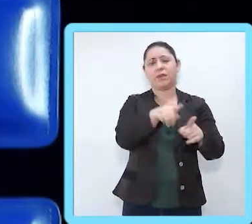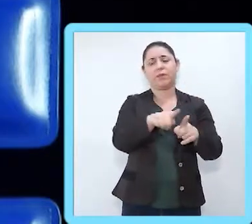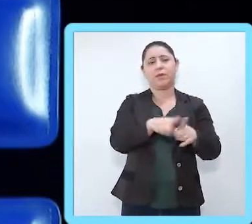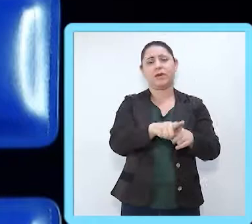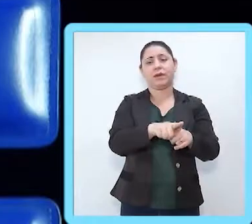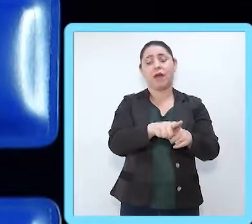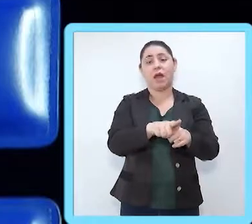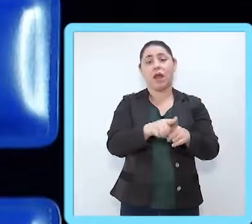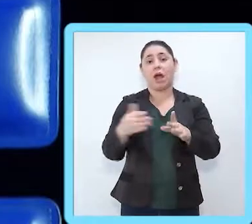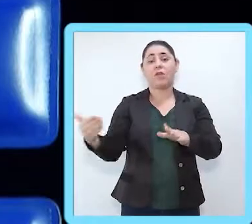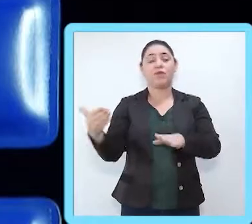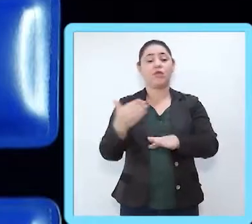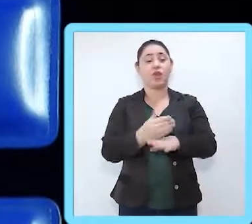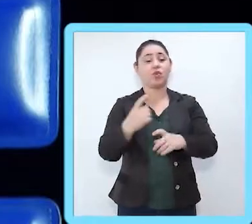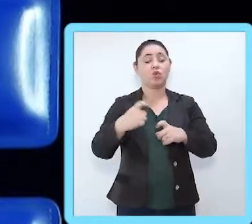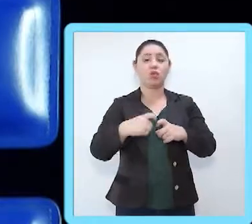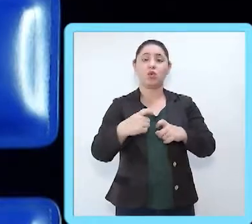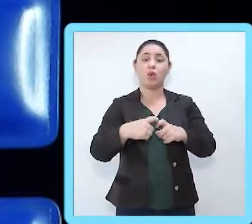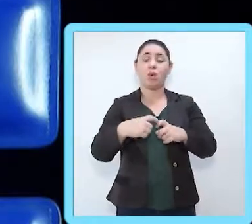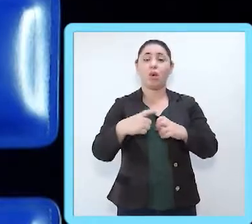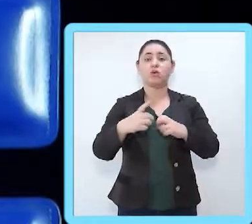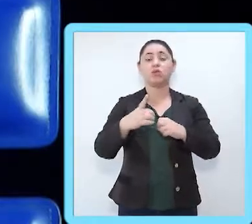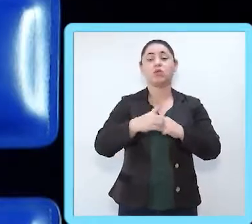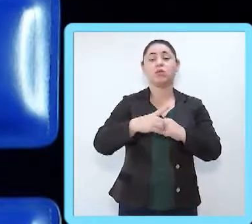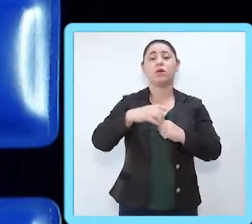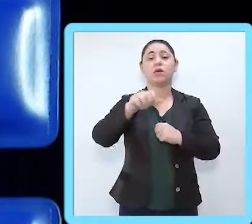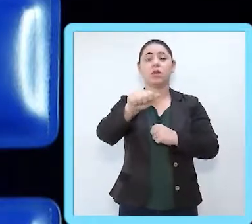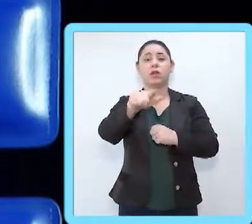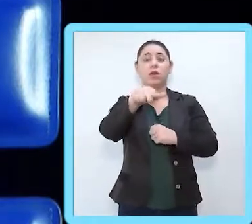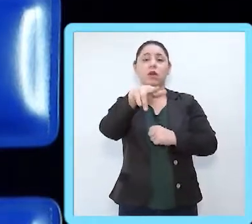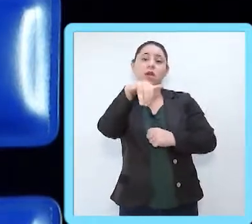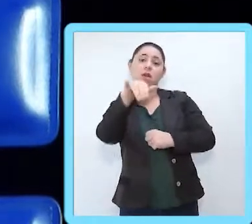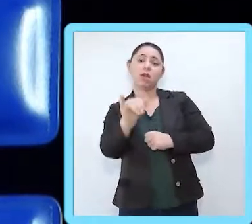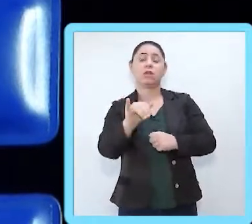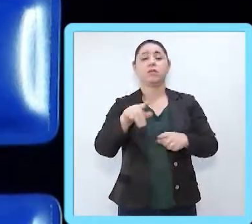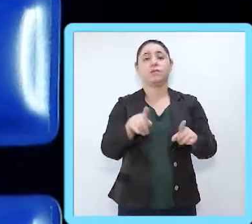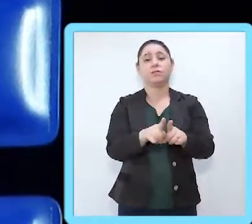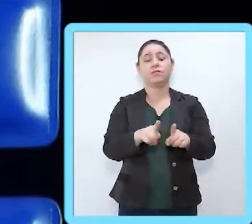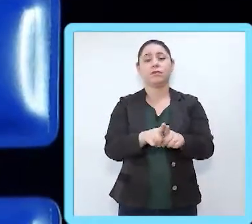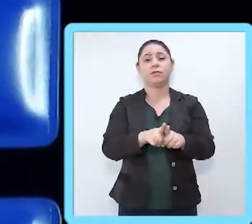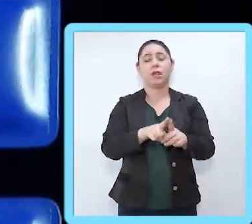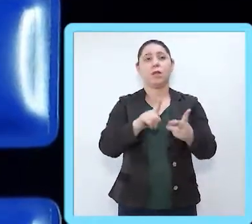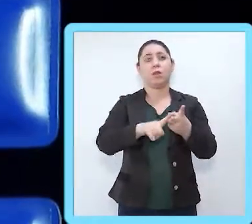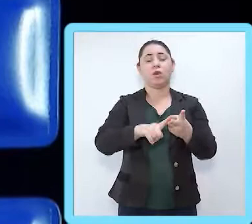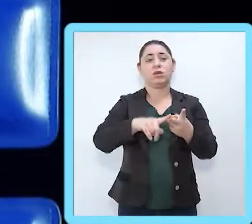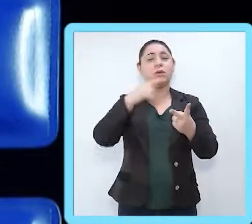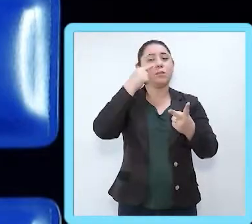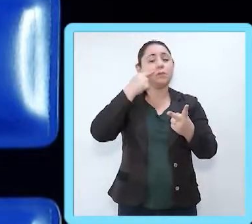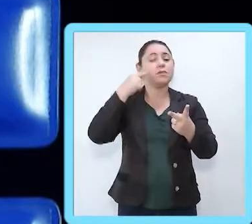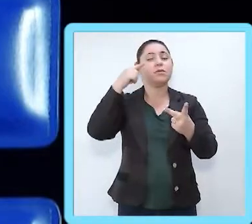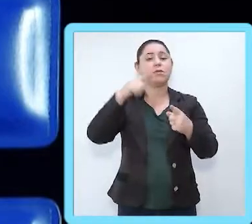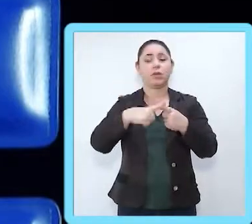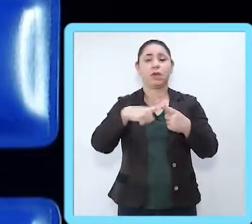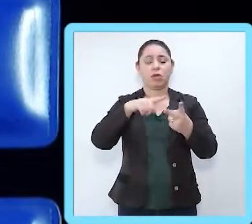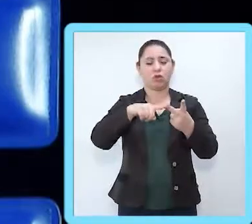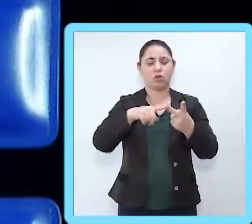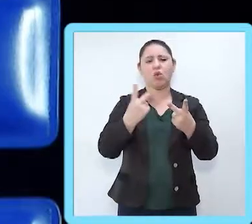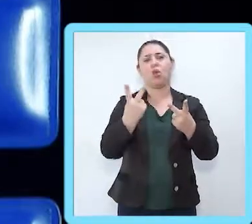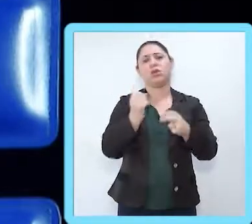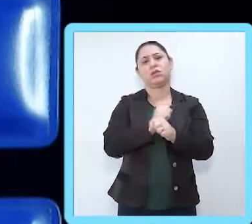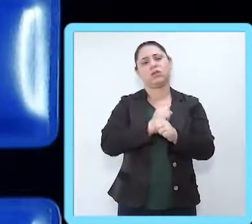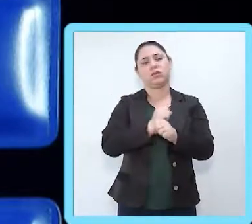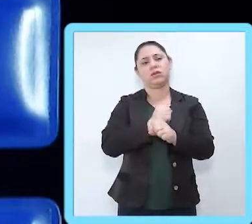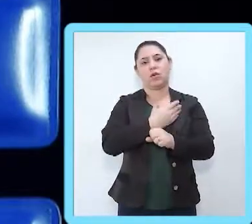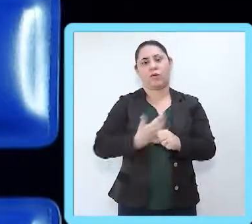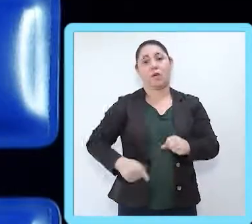doutor Arri. E depois do doutor Arri, que veio o doutor Pedro Pedrocian, que ficou só 2 anos de governo, né? Mas que